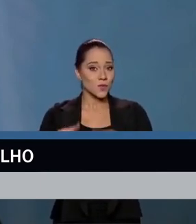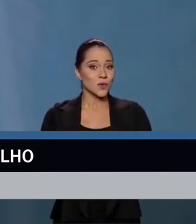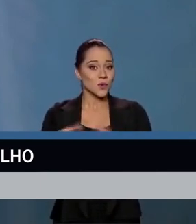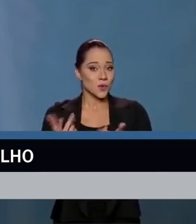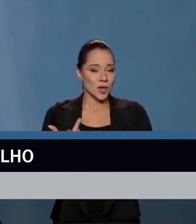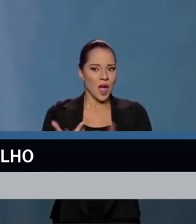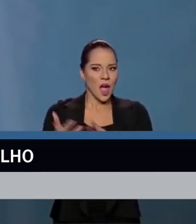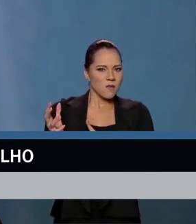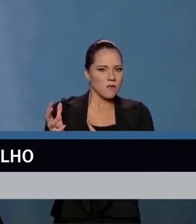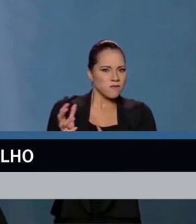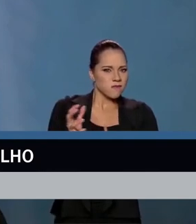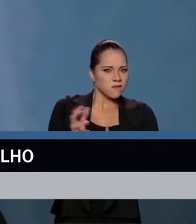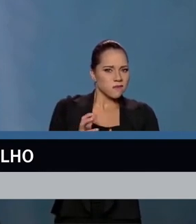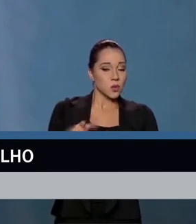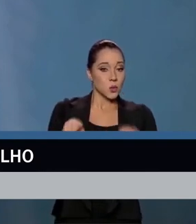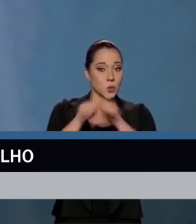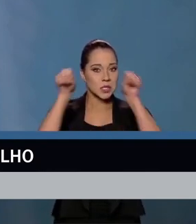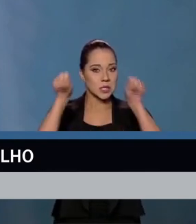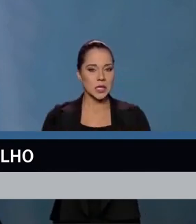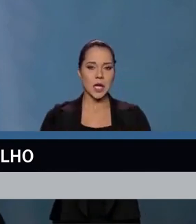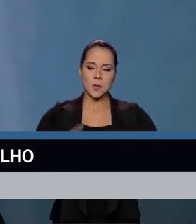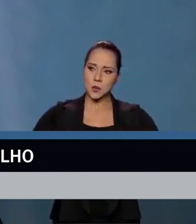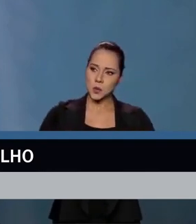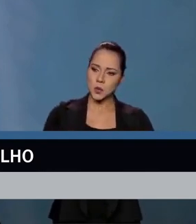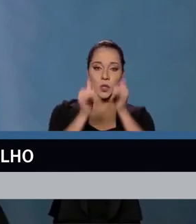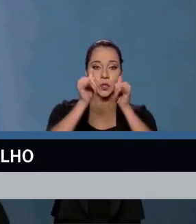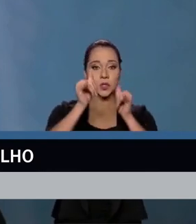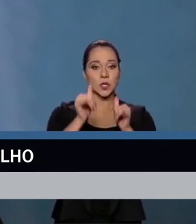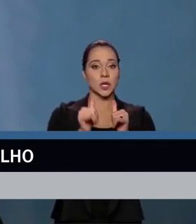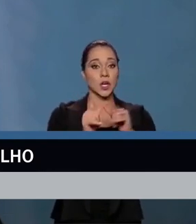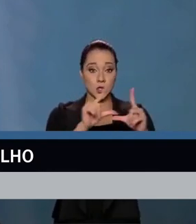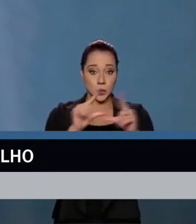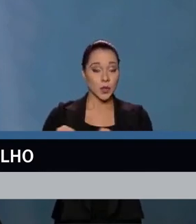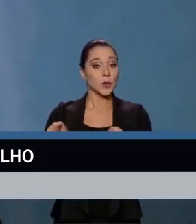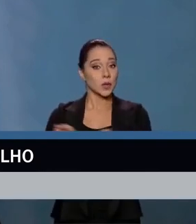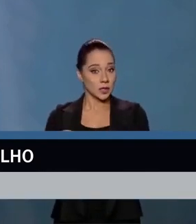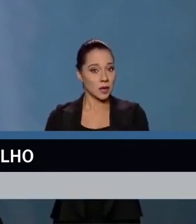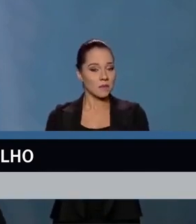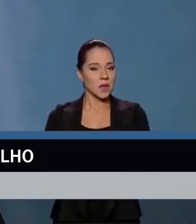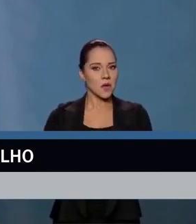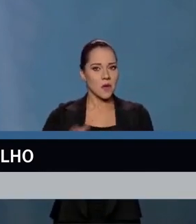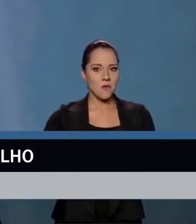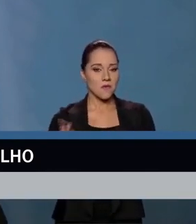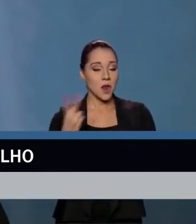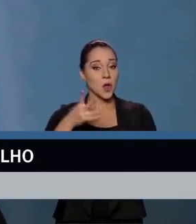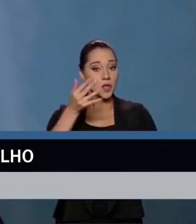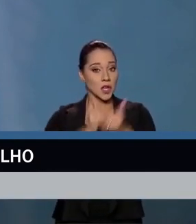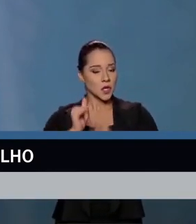a pressão sobre o sistema elétrico, diminuindo também o custo da energia gerada.